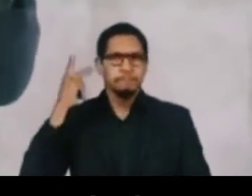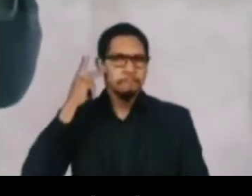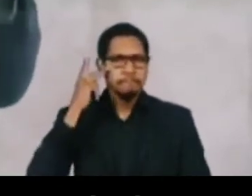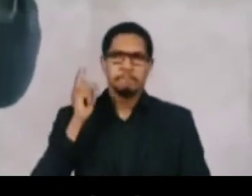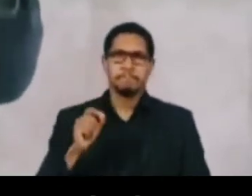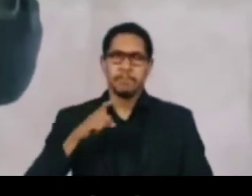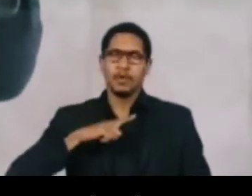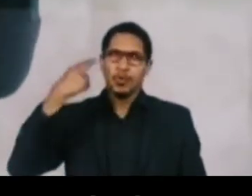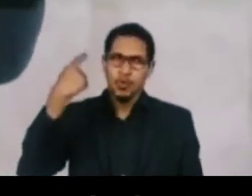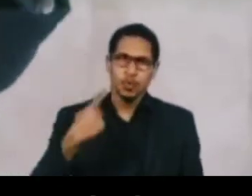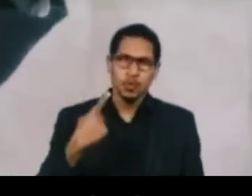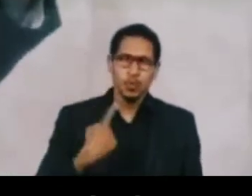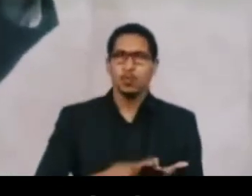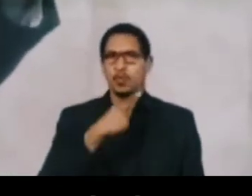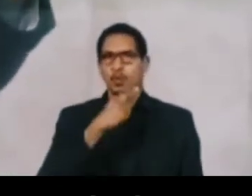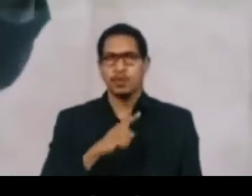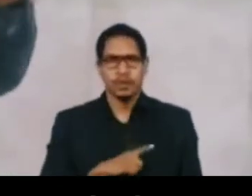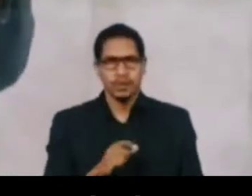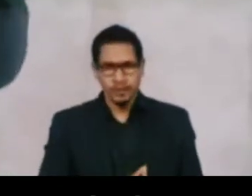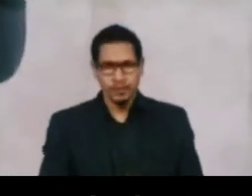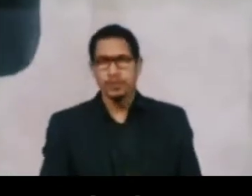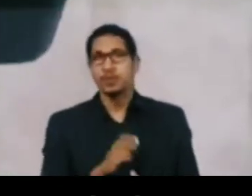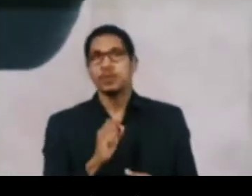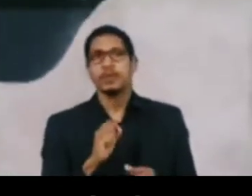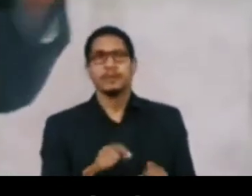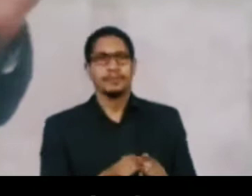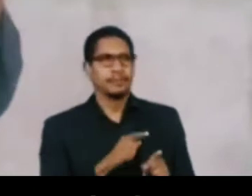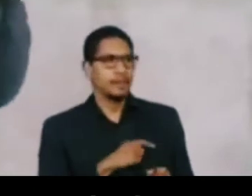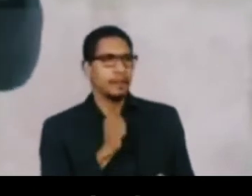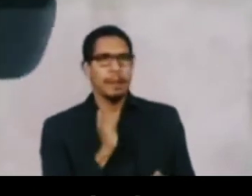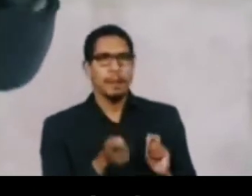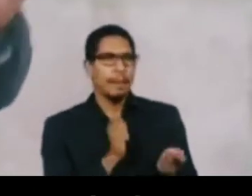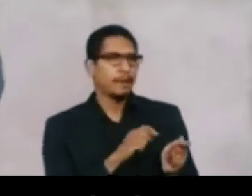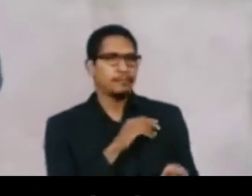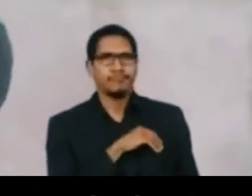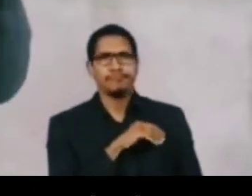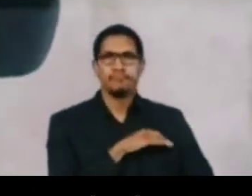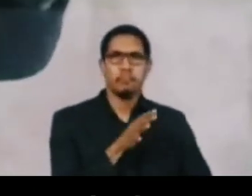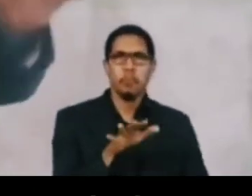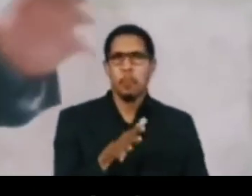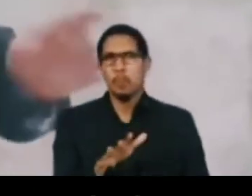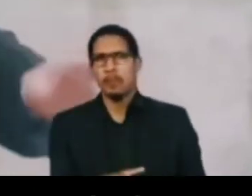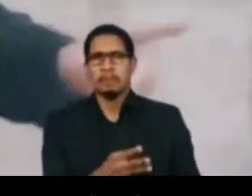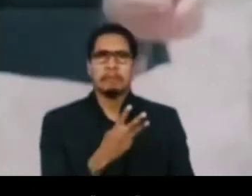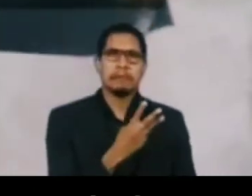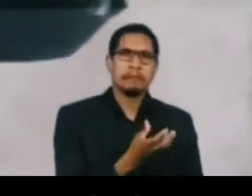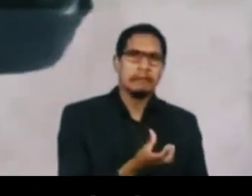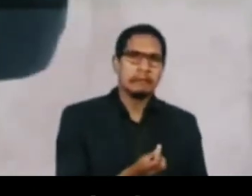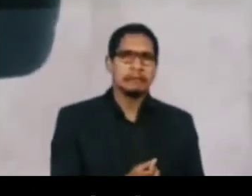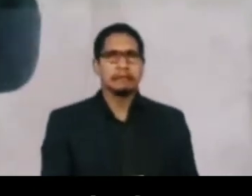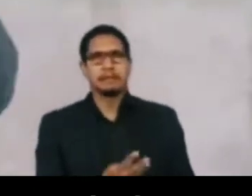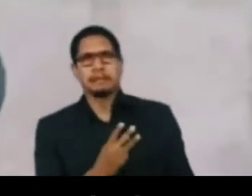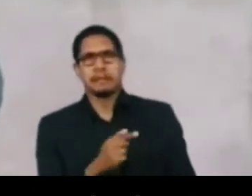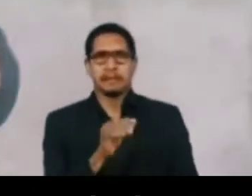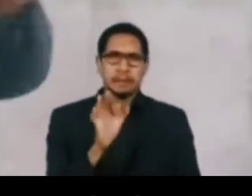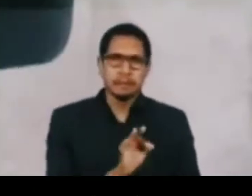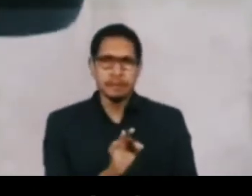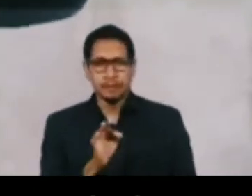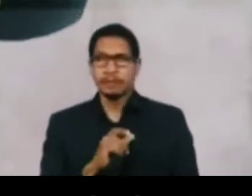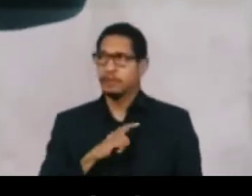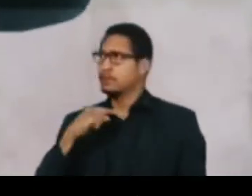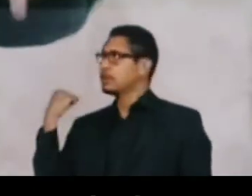um comprometimento da folha salarial que gira em torno de 36, 37%,